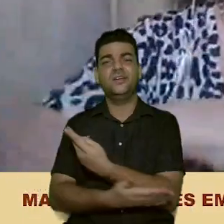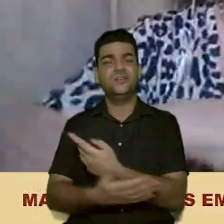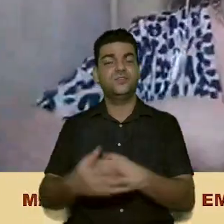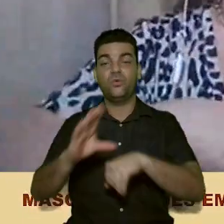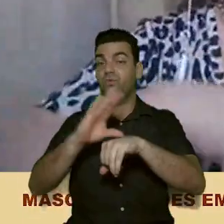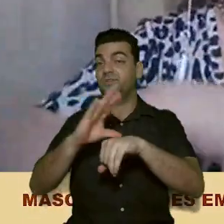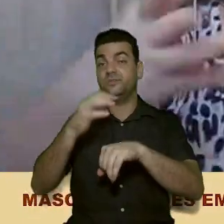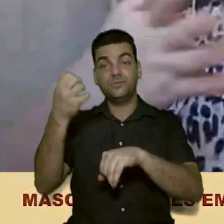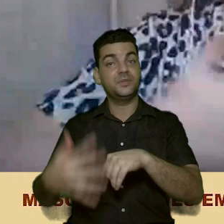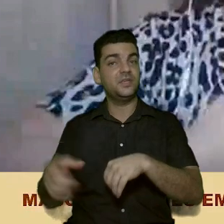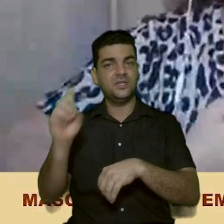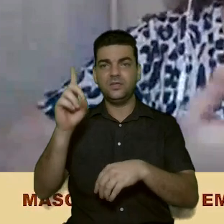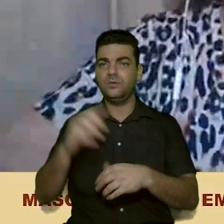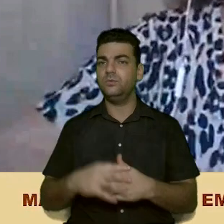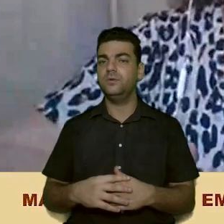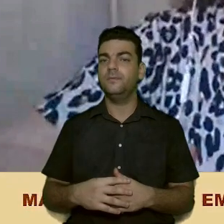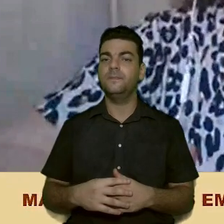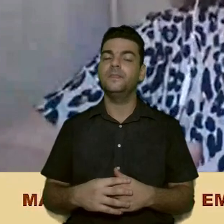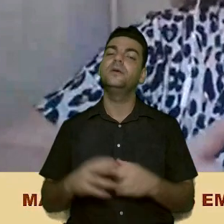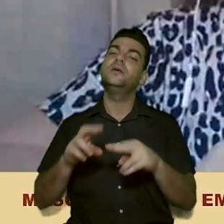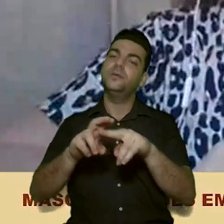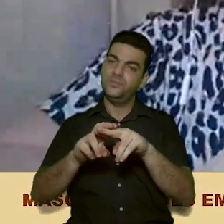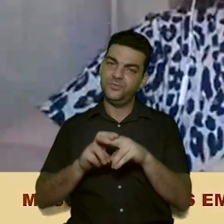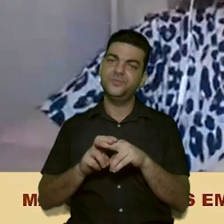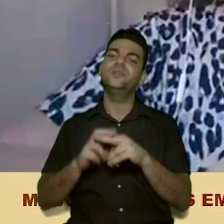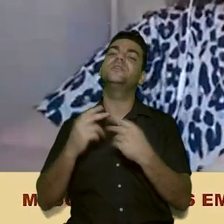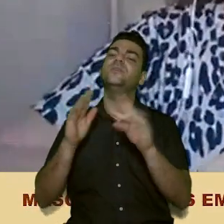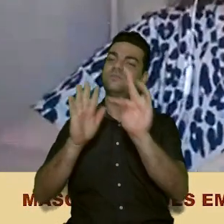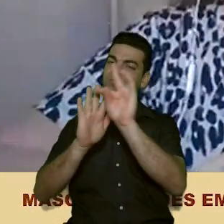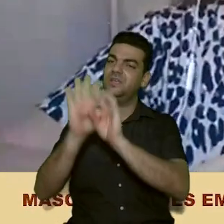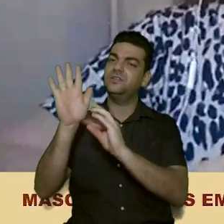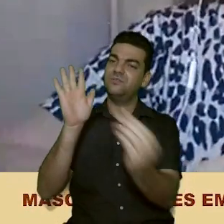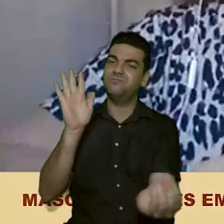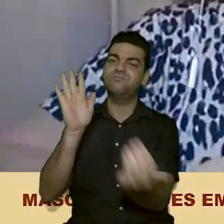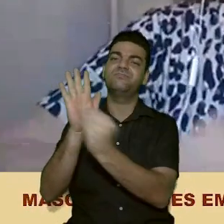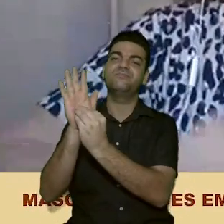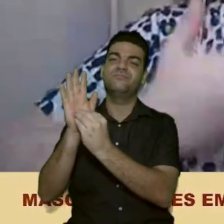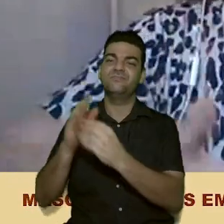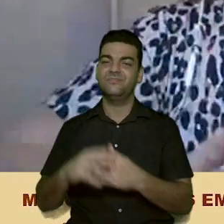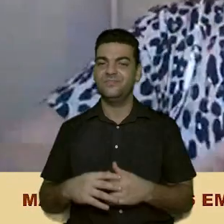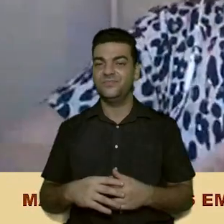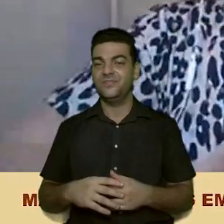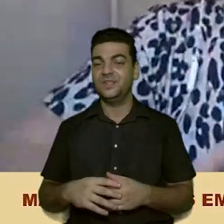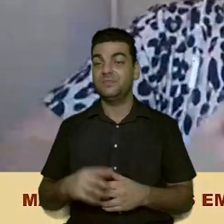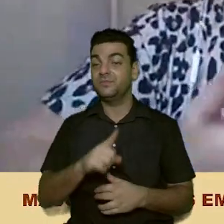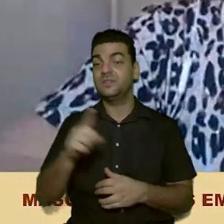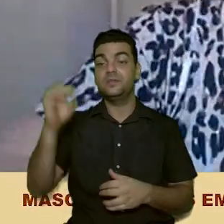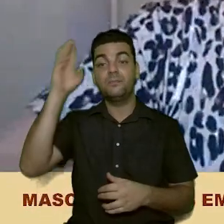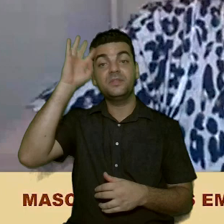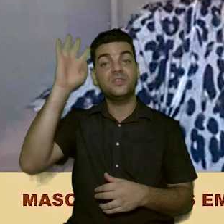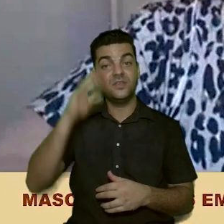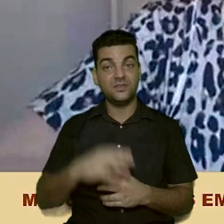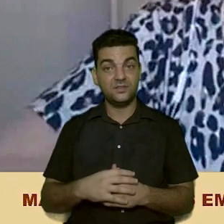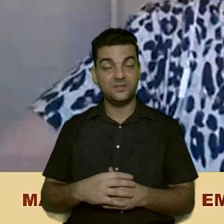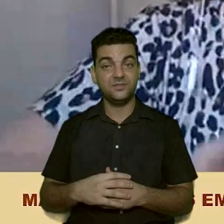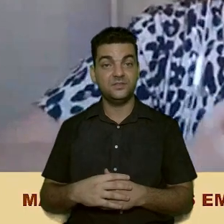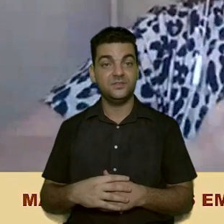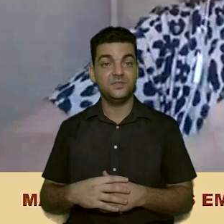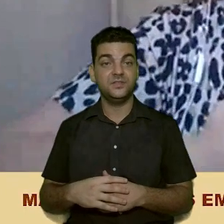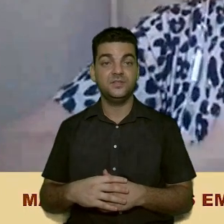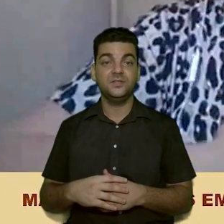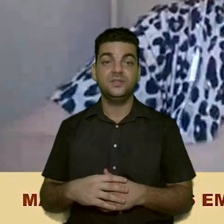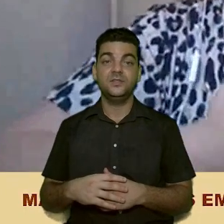Constituição. Então, eu conclamei os homens nesse texto que eu escrevi a, de fato, entrarem,